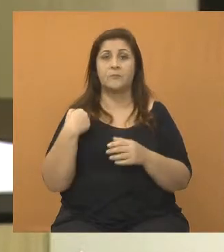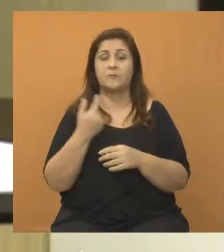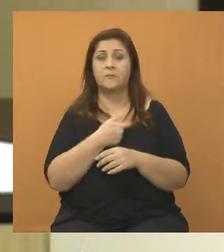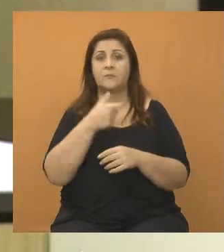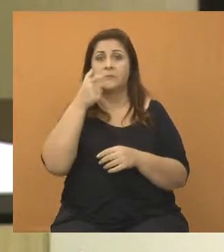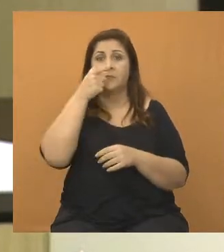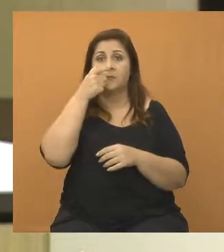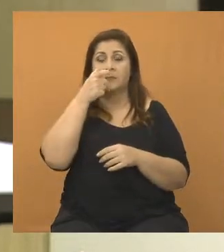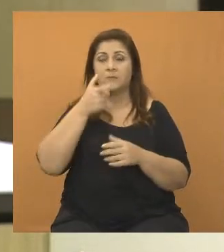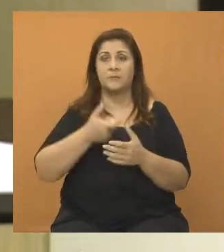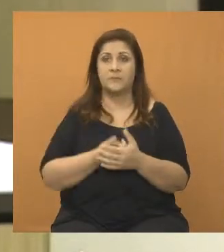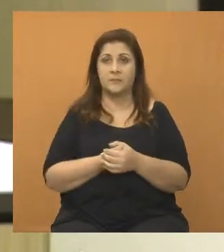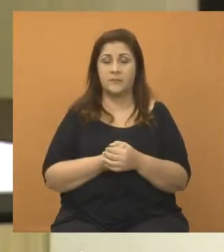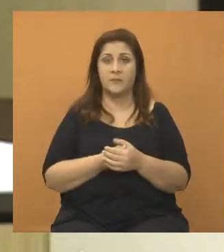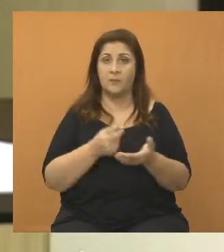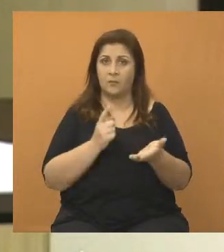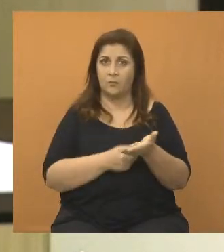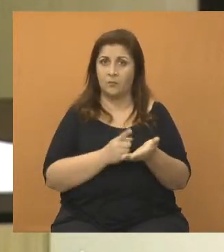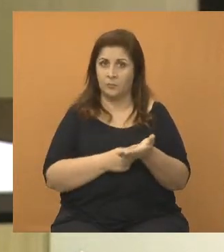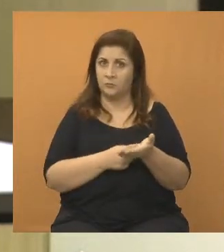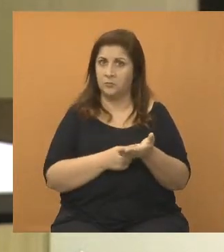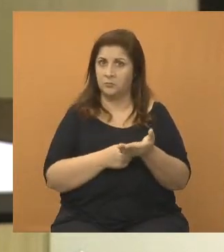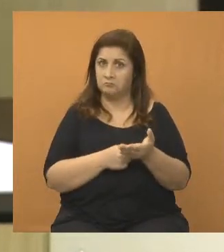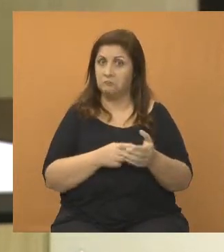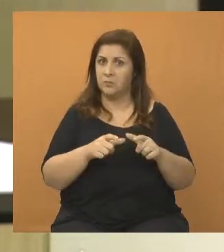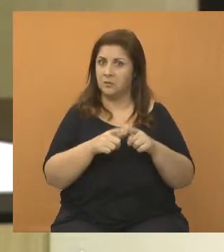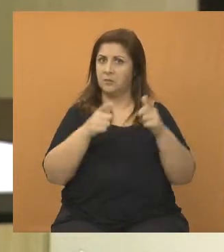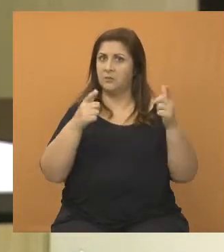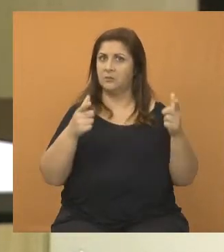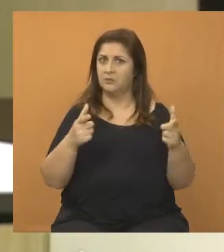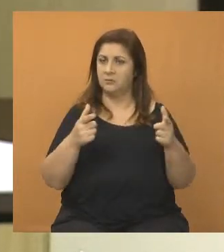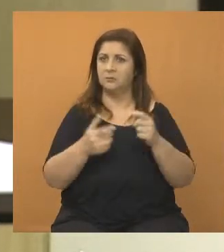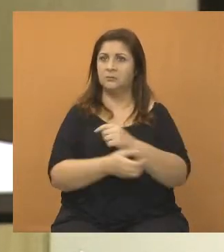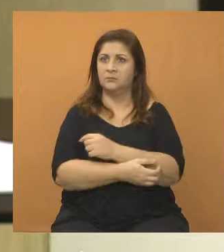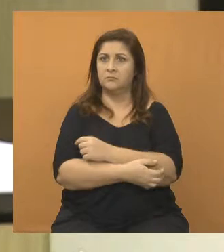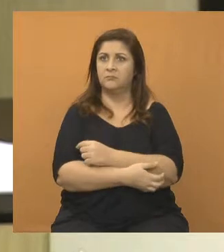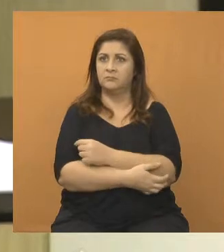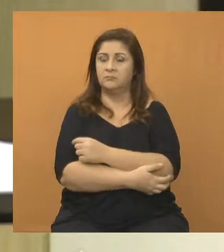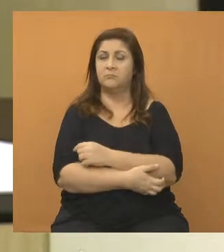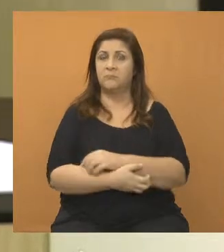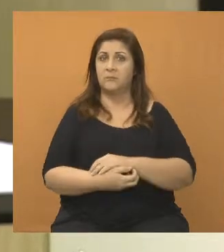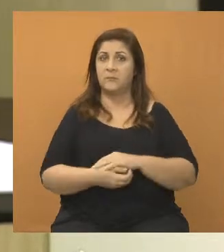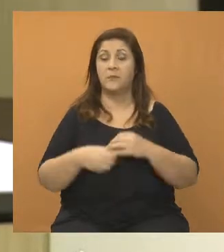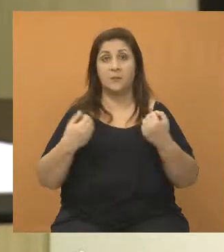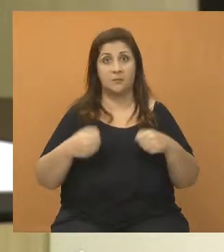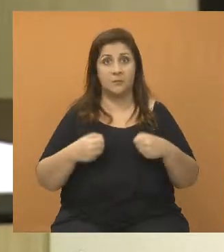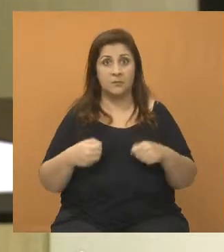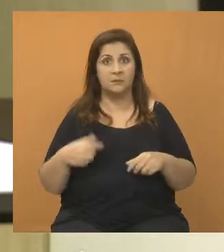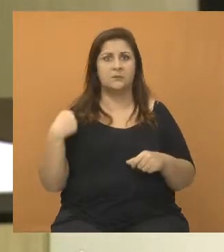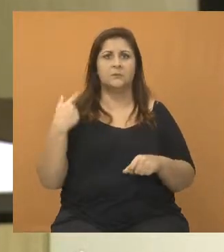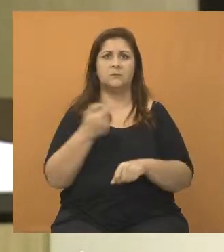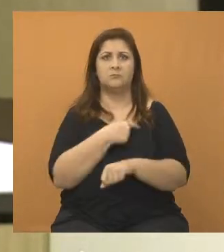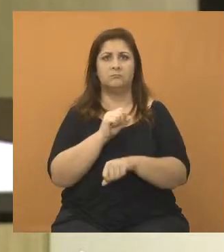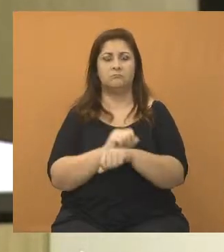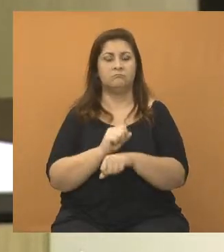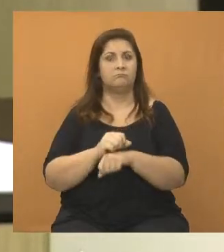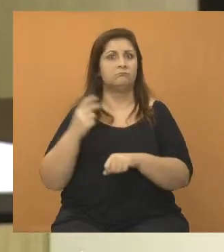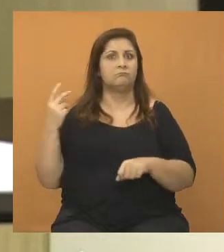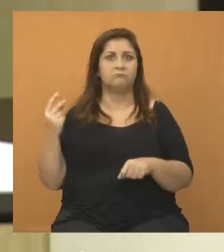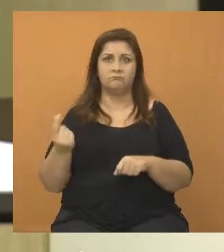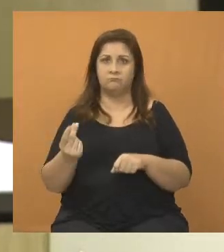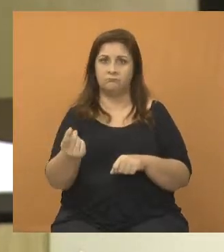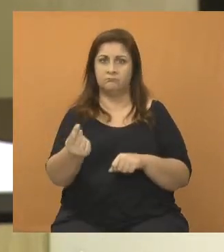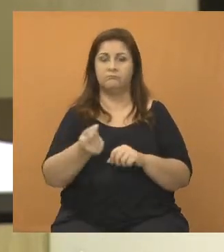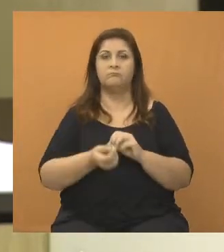aqui projetos audaciosos, estruturantes, muito necessário e esperado há várias décadas na